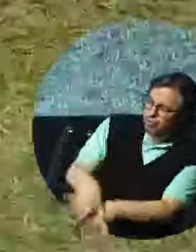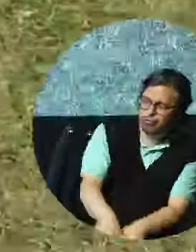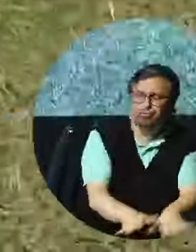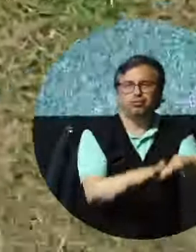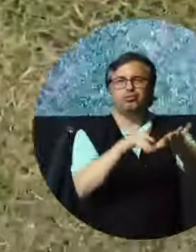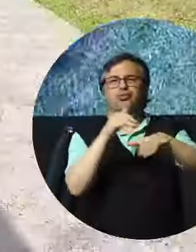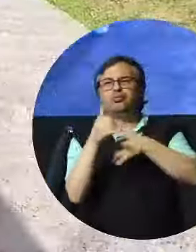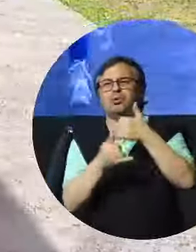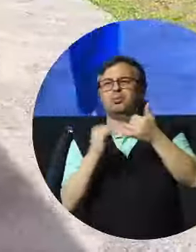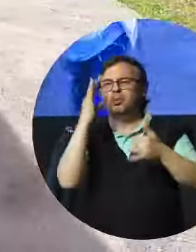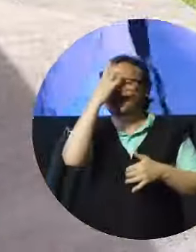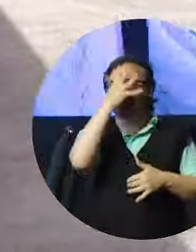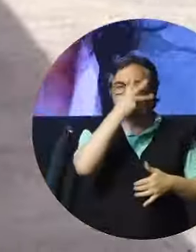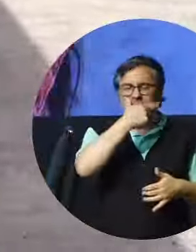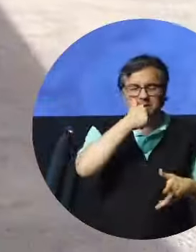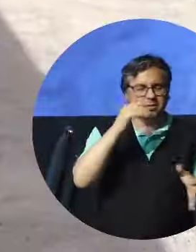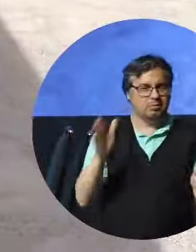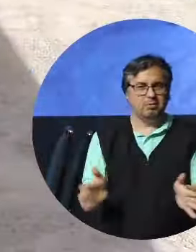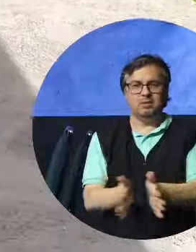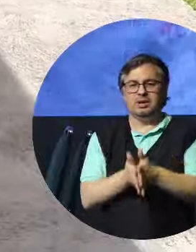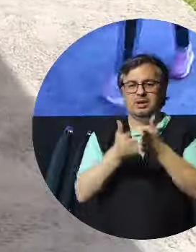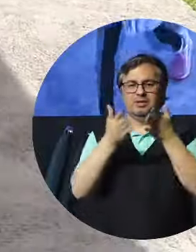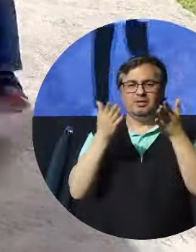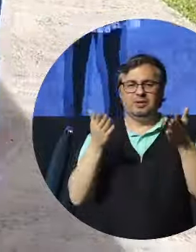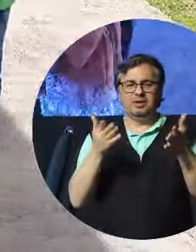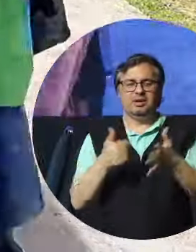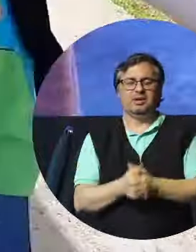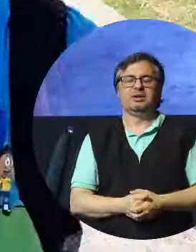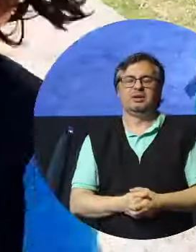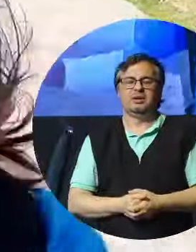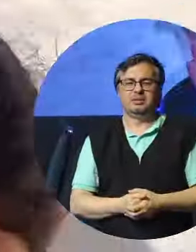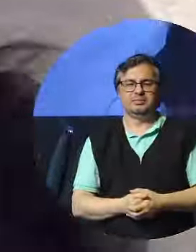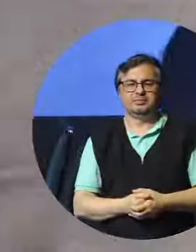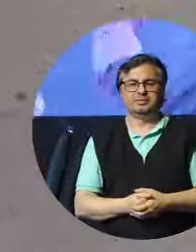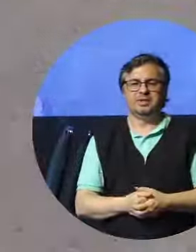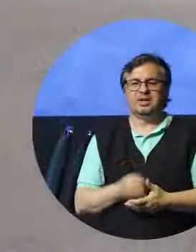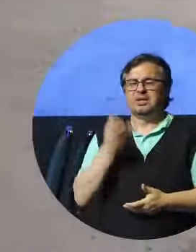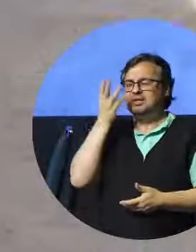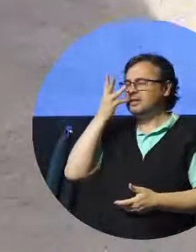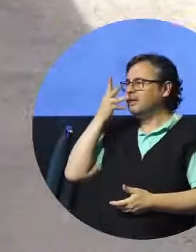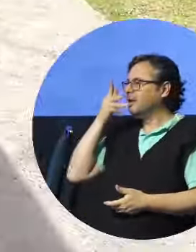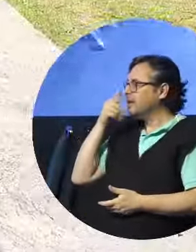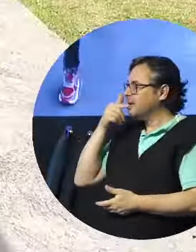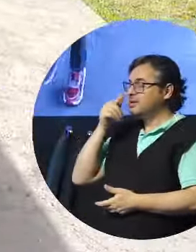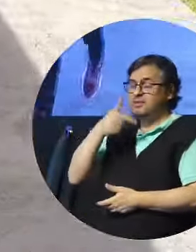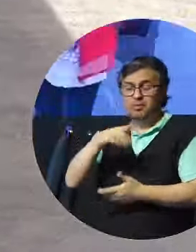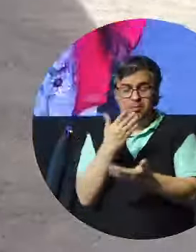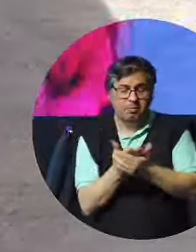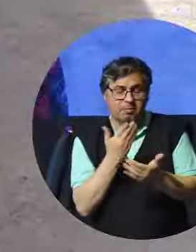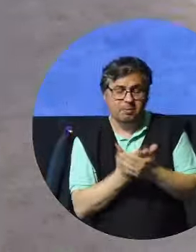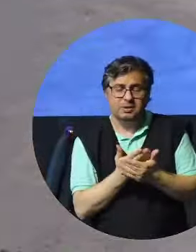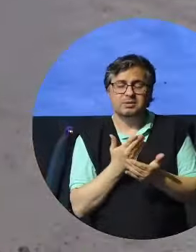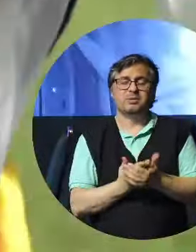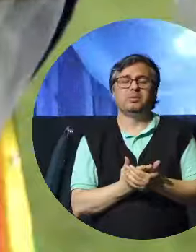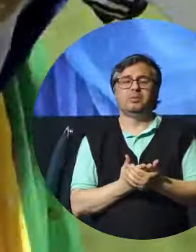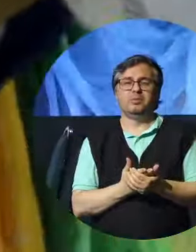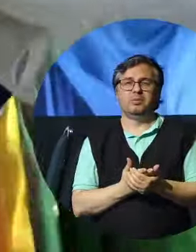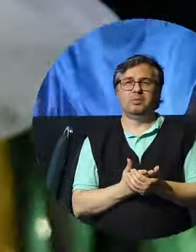Que coisa extraordinária. As crianças estão frequentando escola.